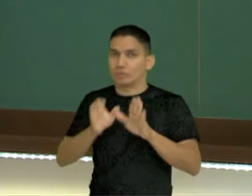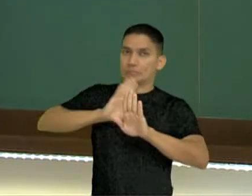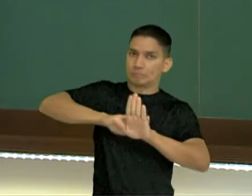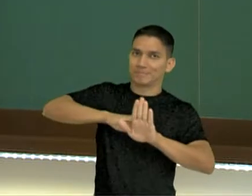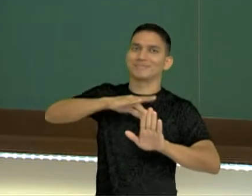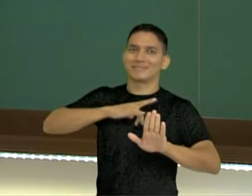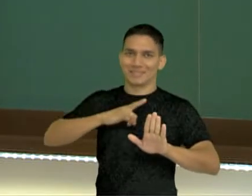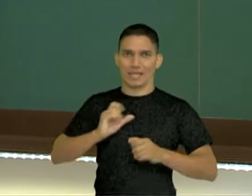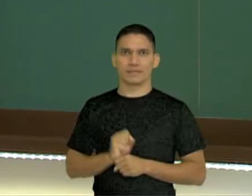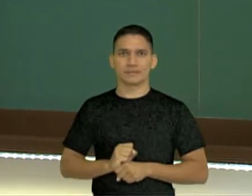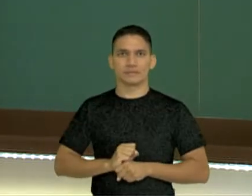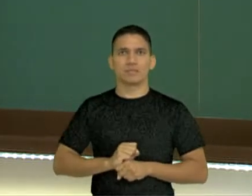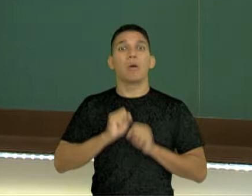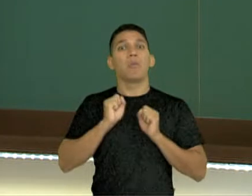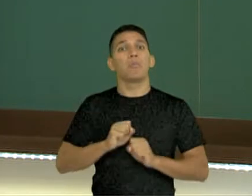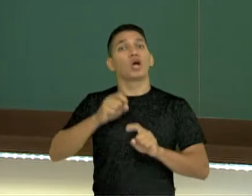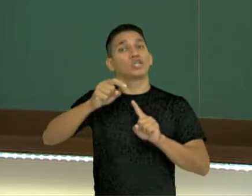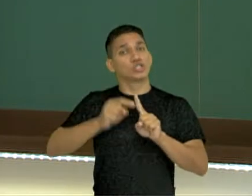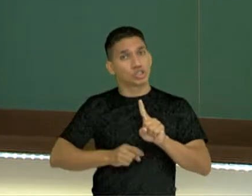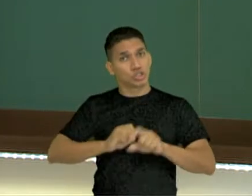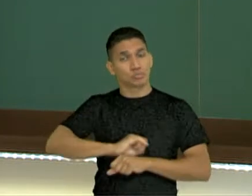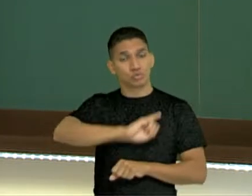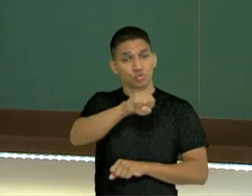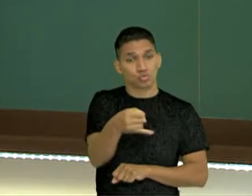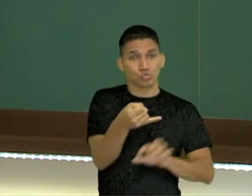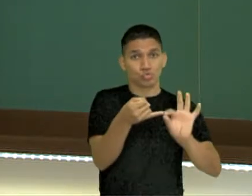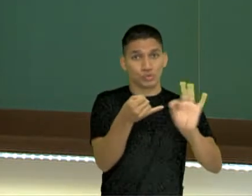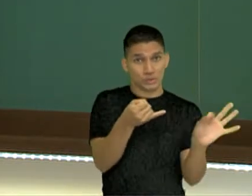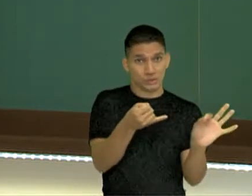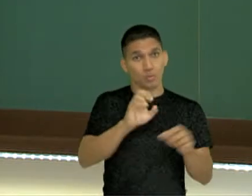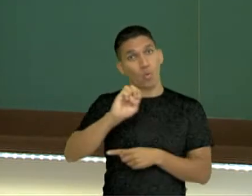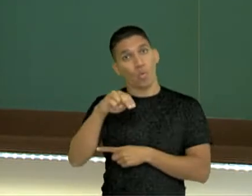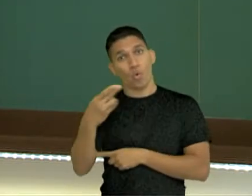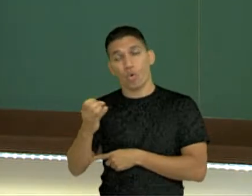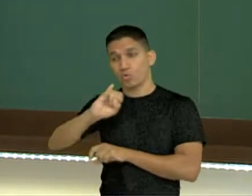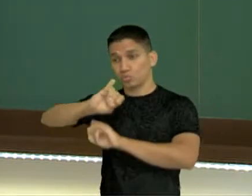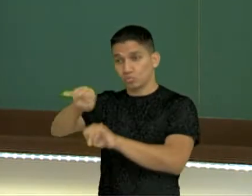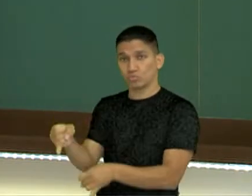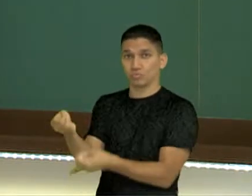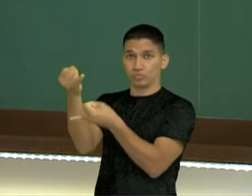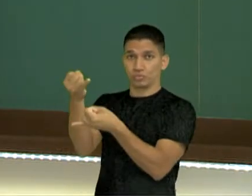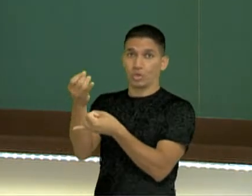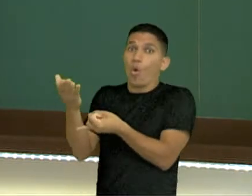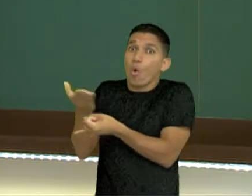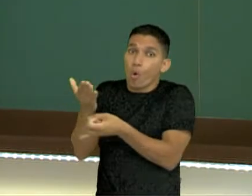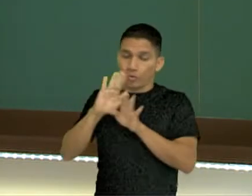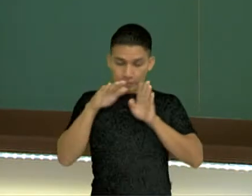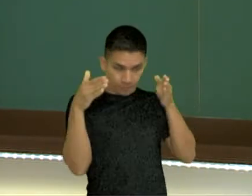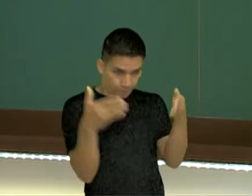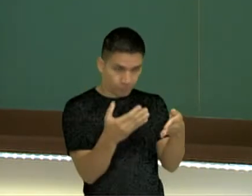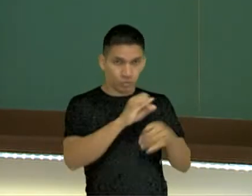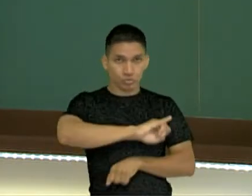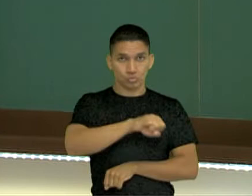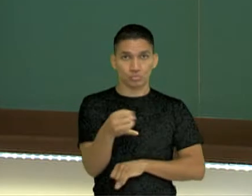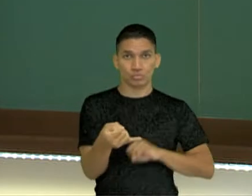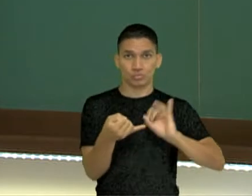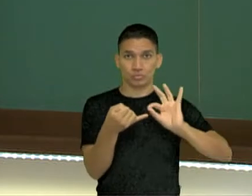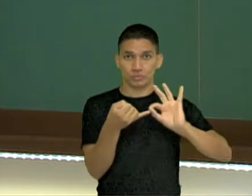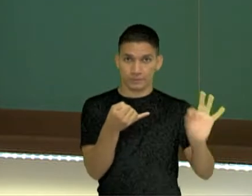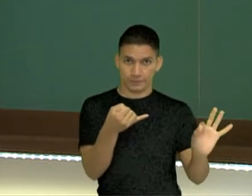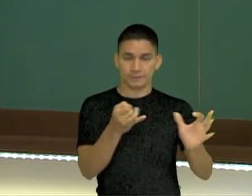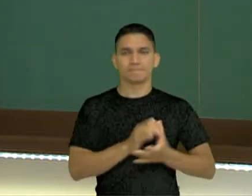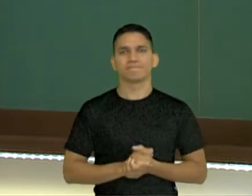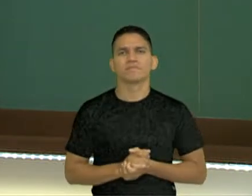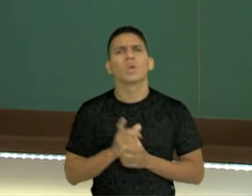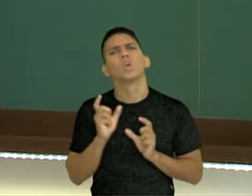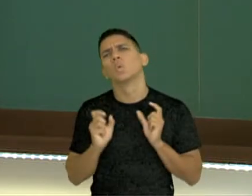tipos de juro, né? O juro simples ou o juro composto. Hoje especificamente nós vamos falar de juro simples. O juro